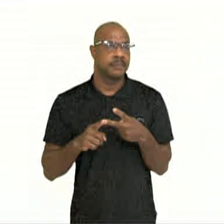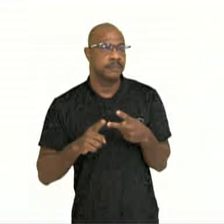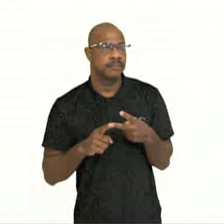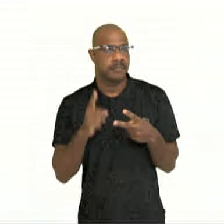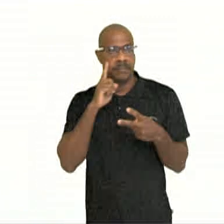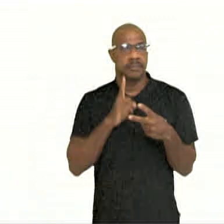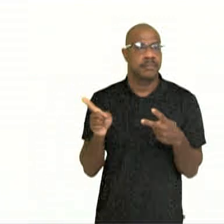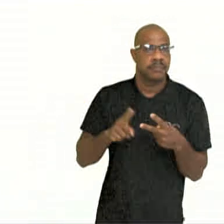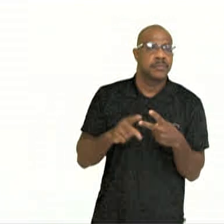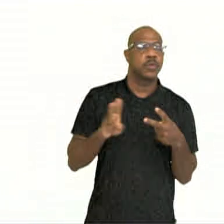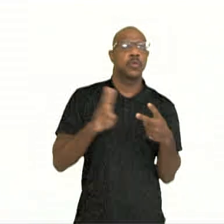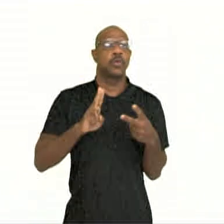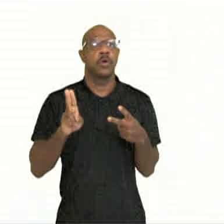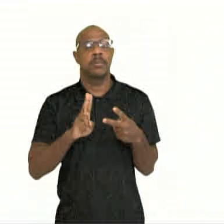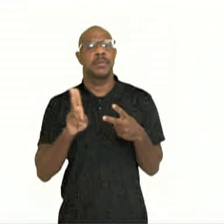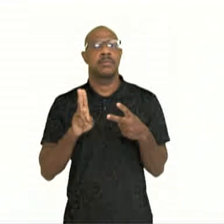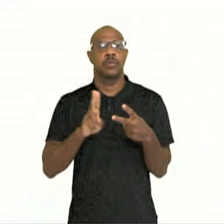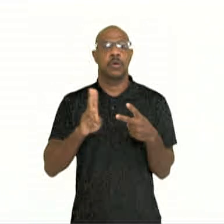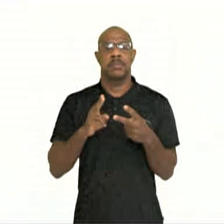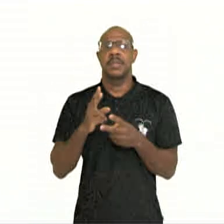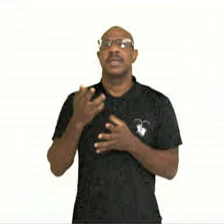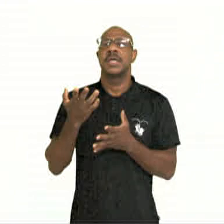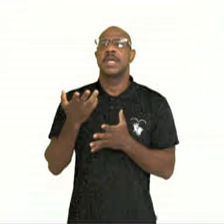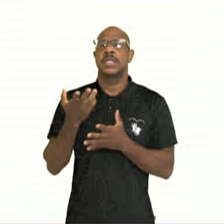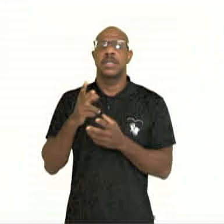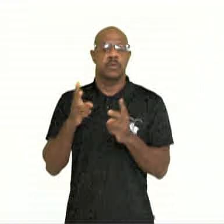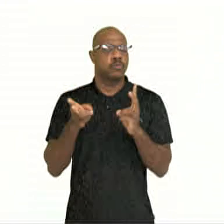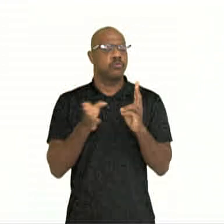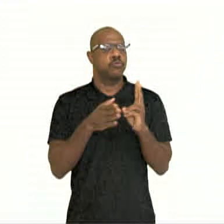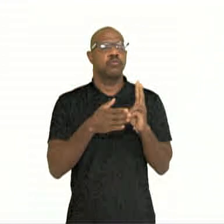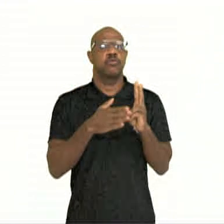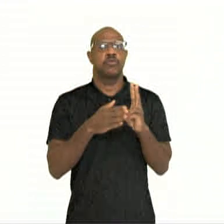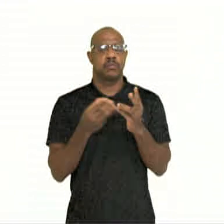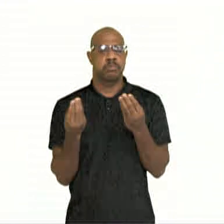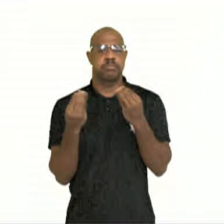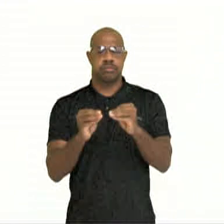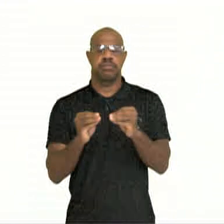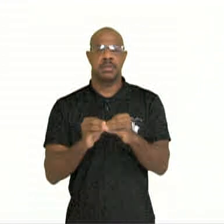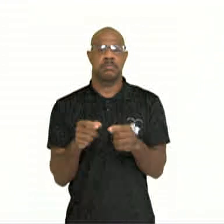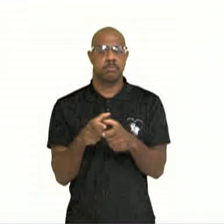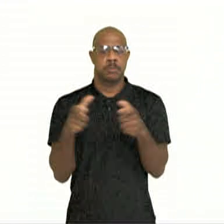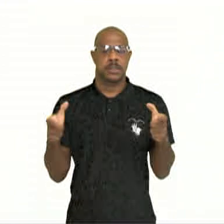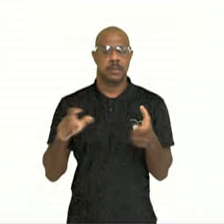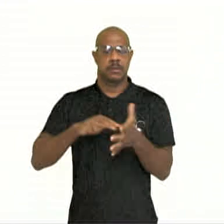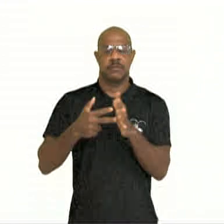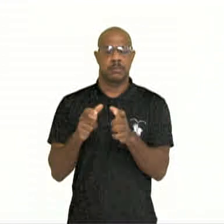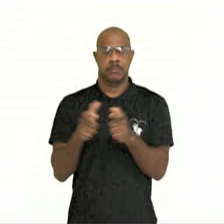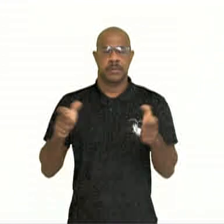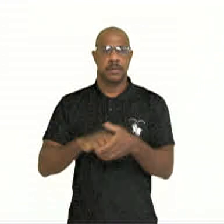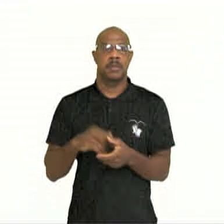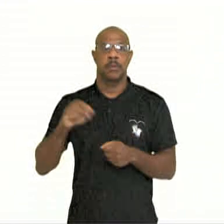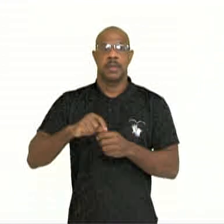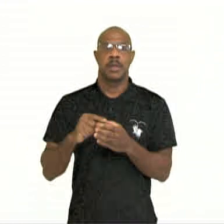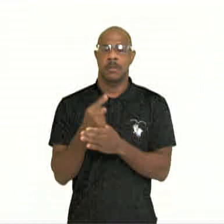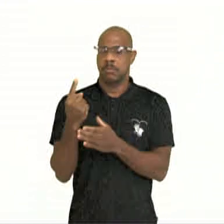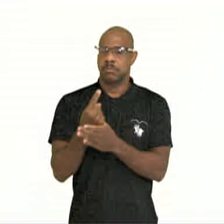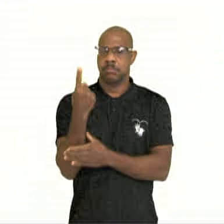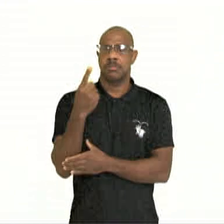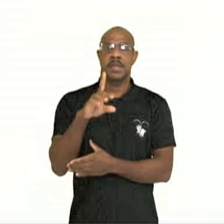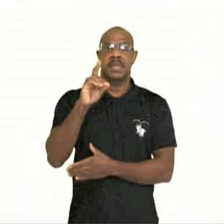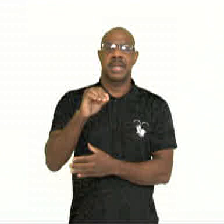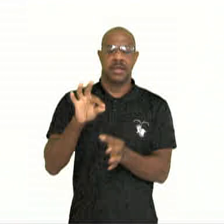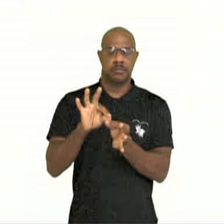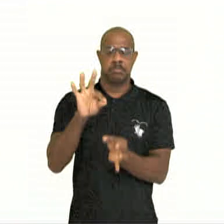um nome dado pelos índios, né, tupi, que significa grande. Pode alcançar até 10 metros de altura, como